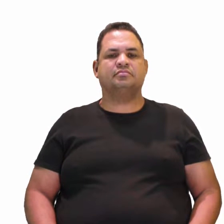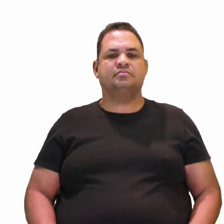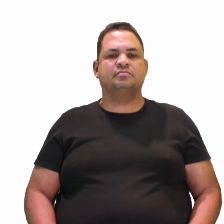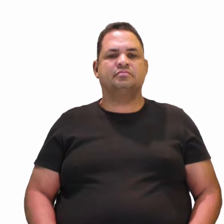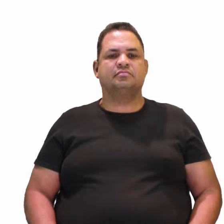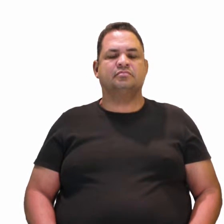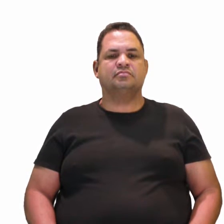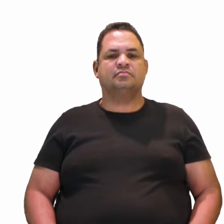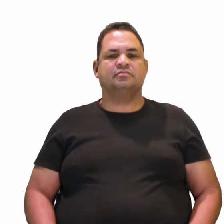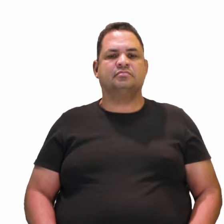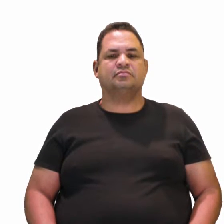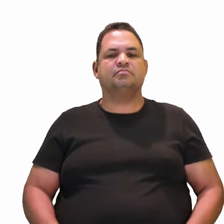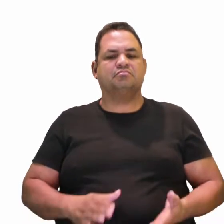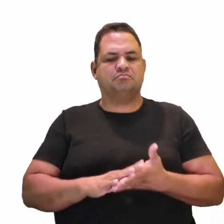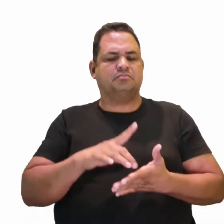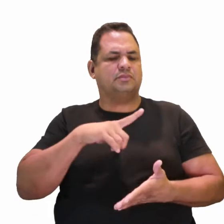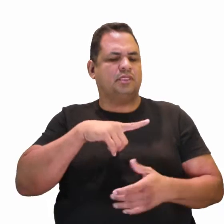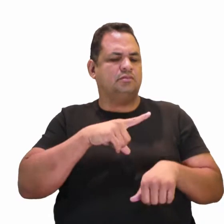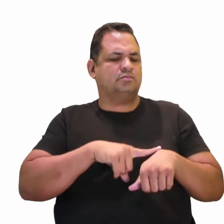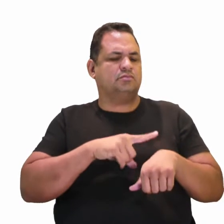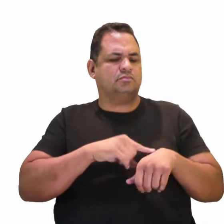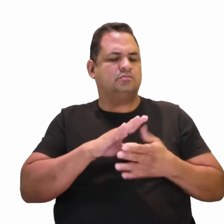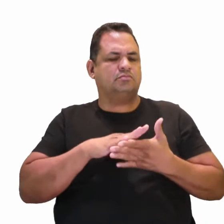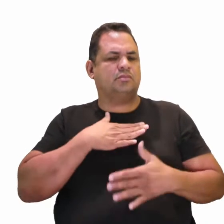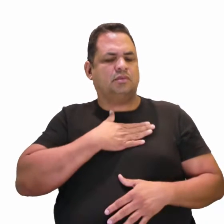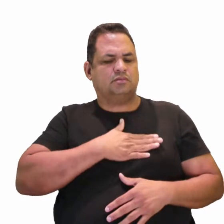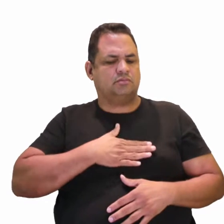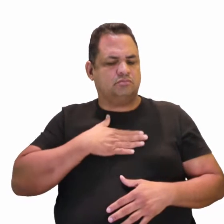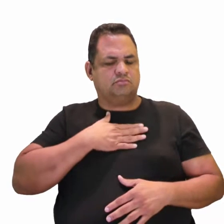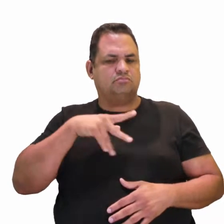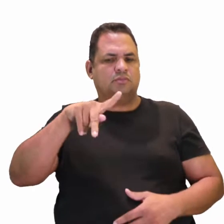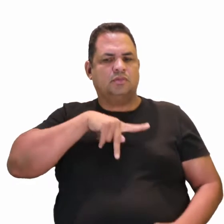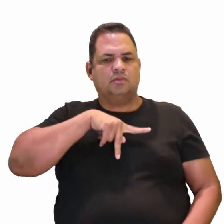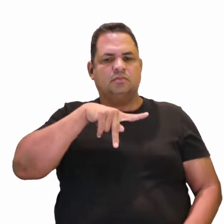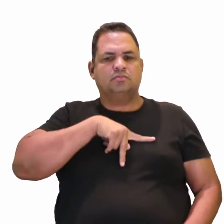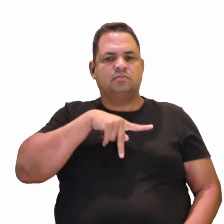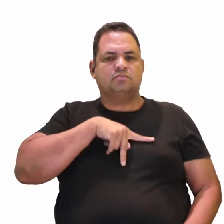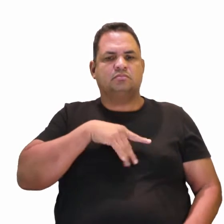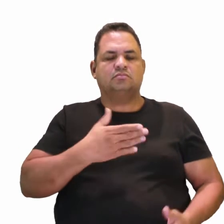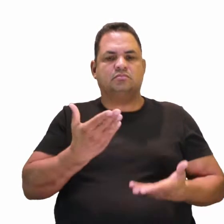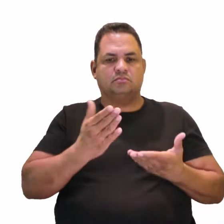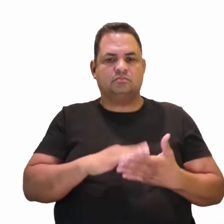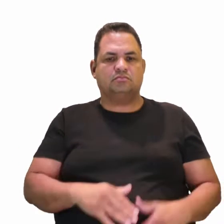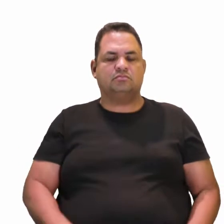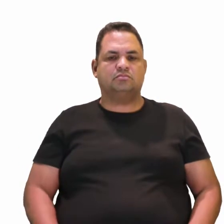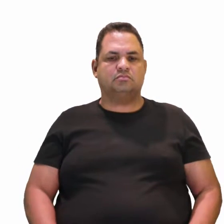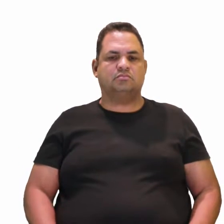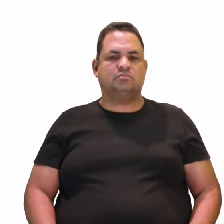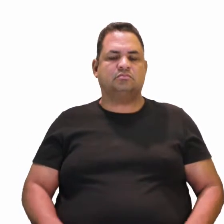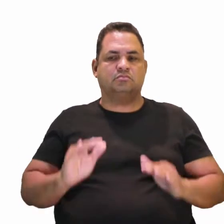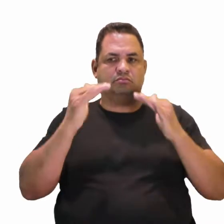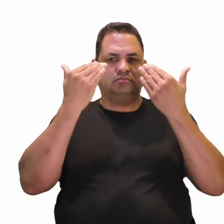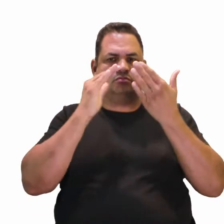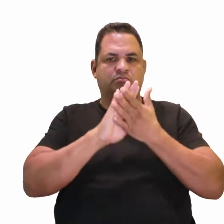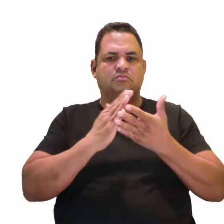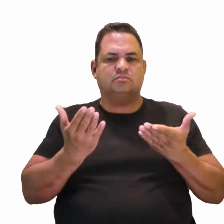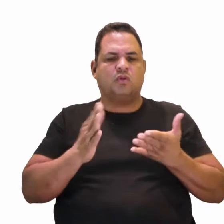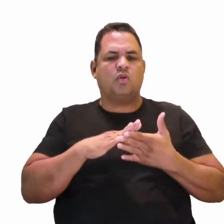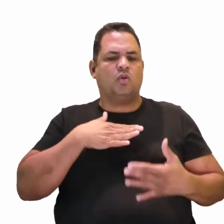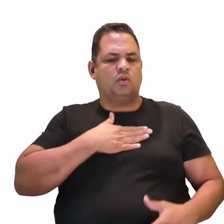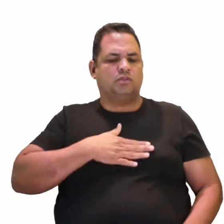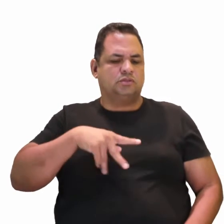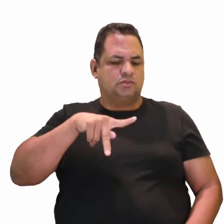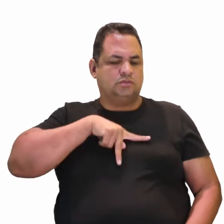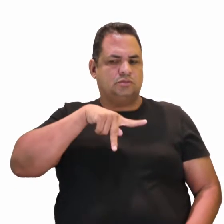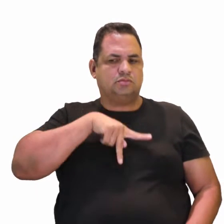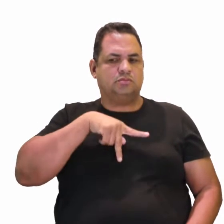yourself. Tira um tempo para curtir a si mesmo. Por quê? A palavra hobbies já chama atenção sobre essa questão de se curtir. Porque